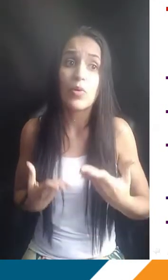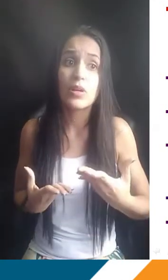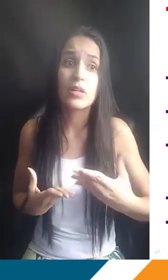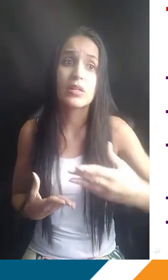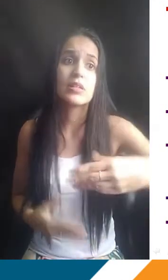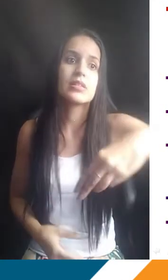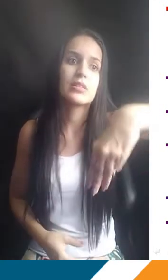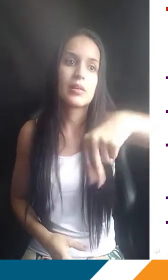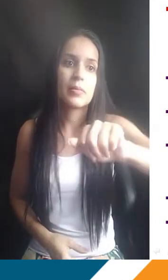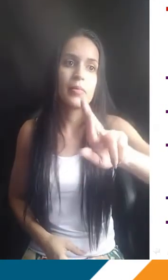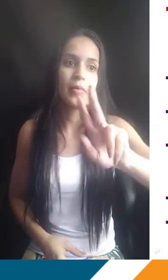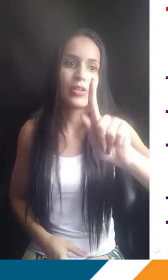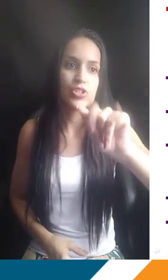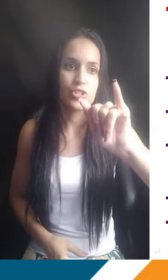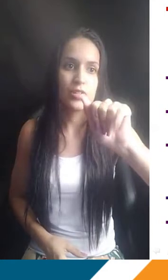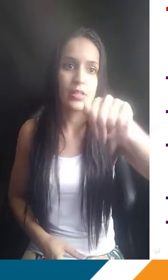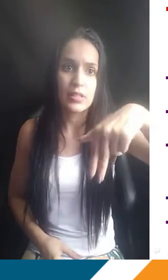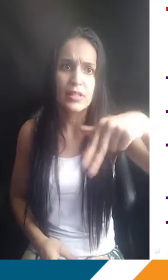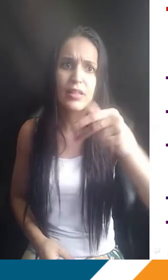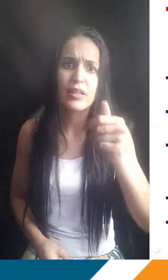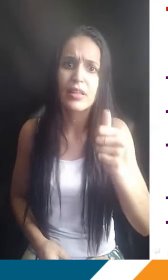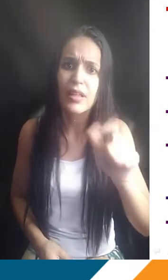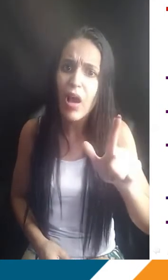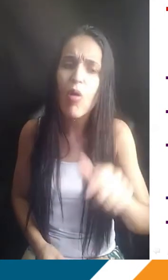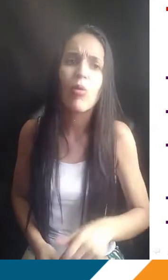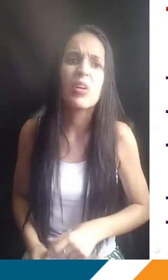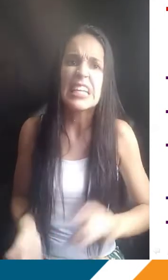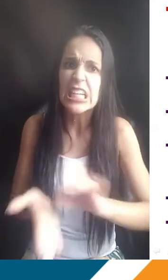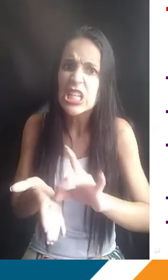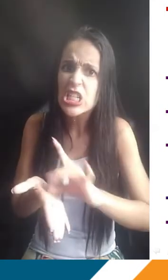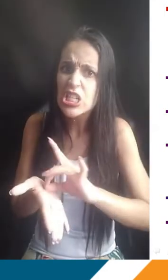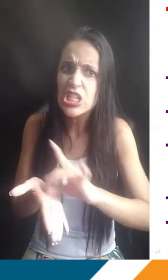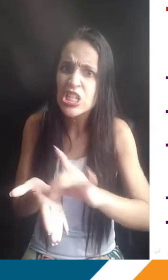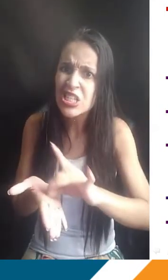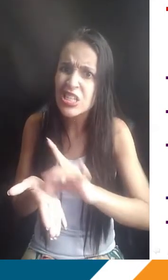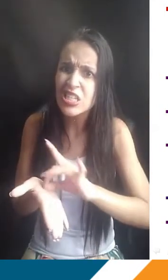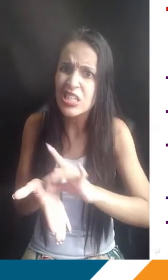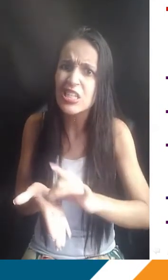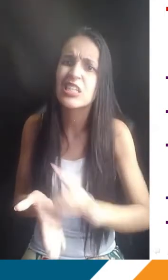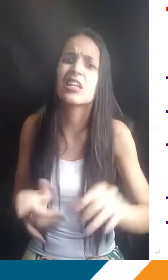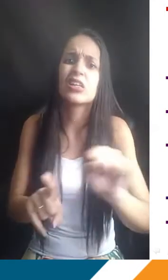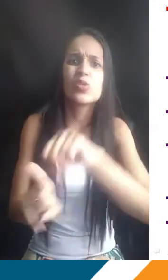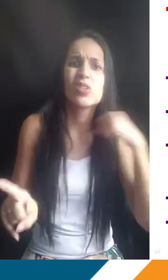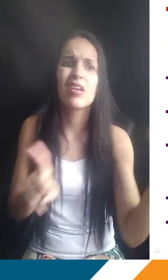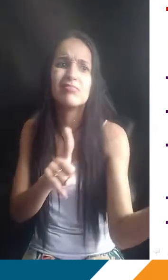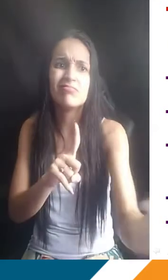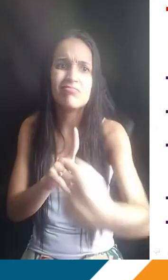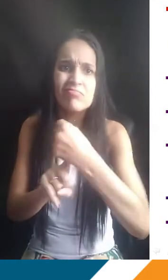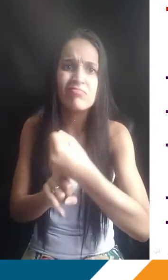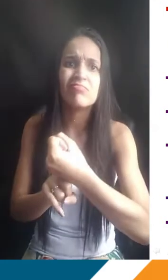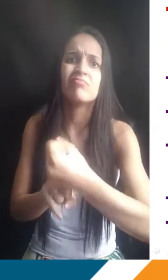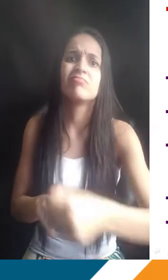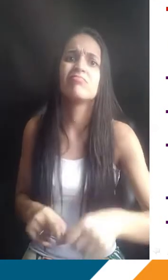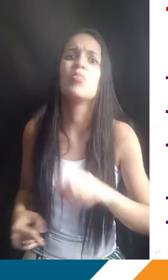esse movimento também é chamado de geração mimeógrafa, né? Porque ela estava ligada ao modo de produção, né? Ao fato de que muitos poetas recorriam